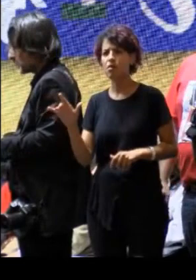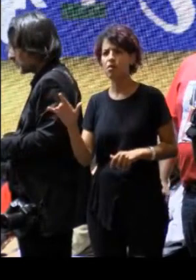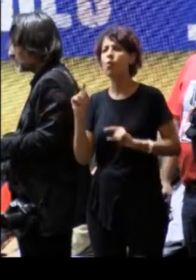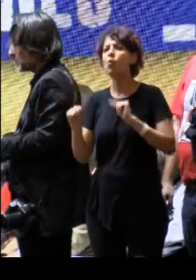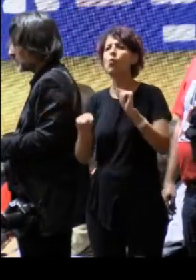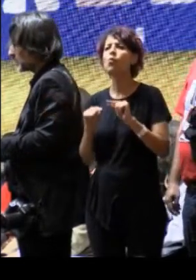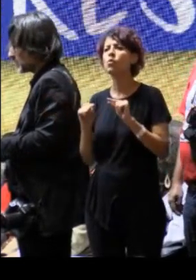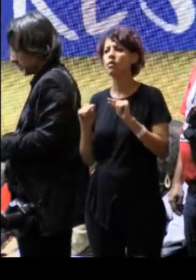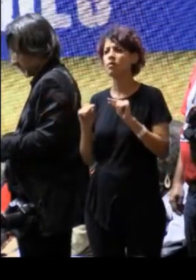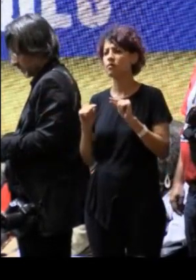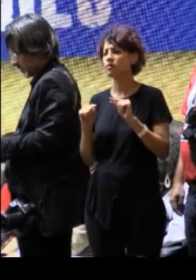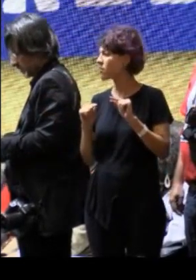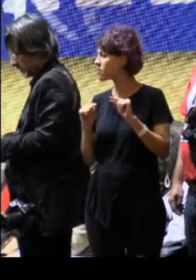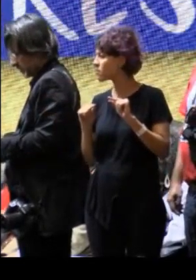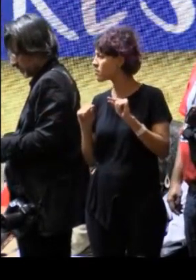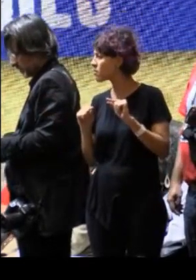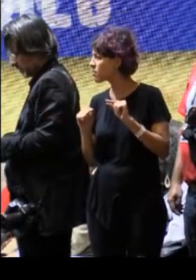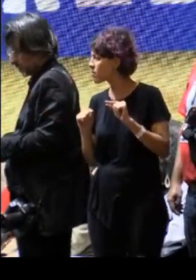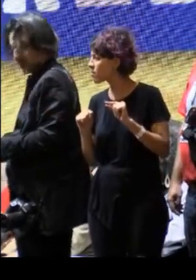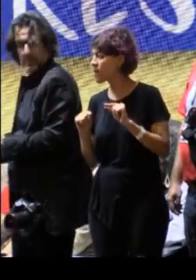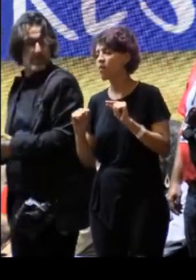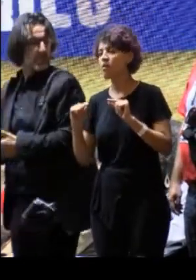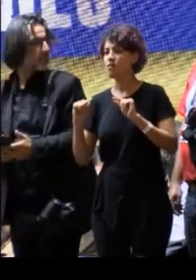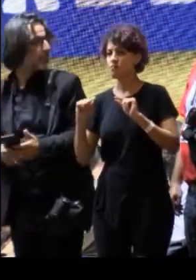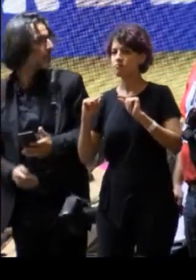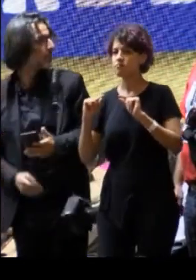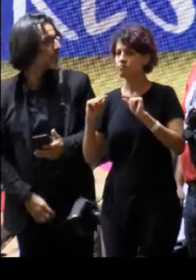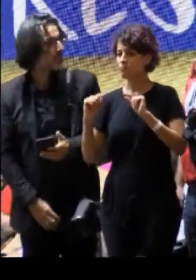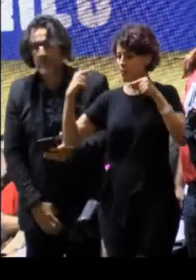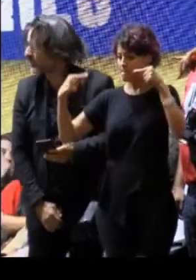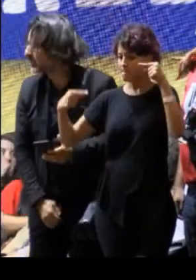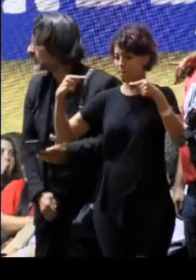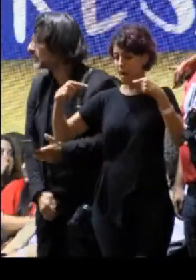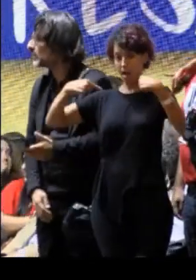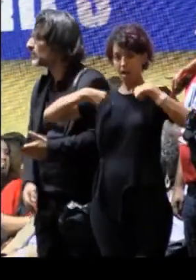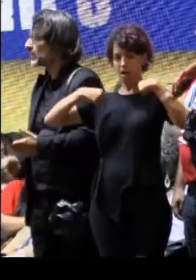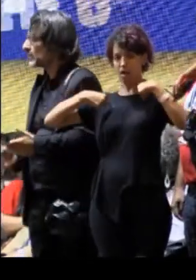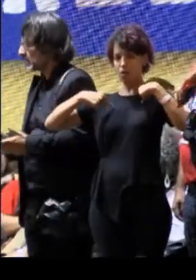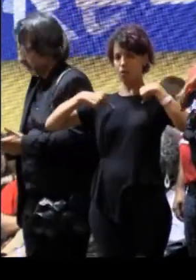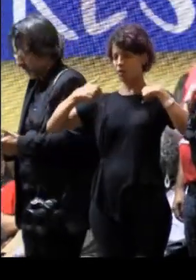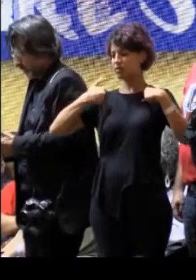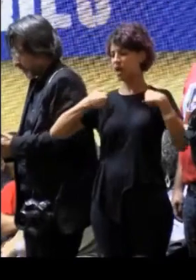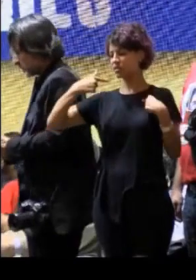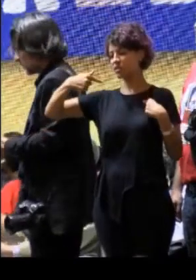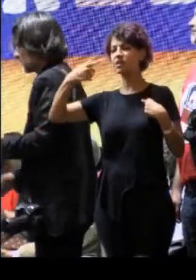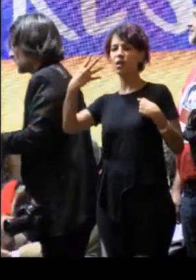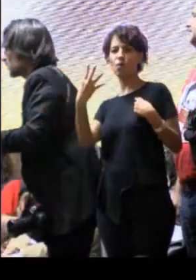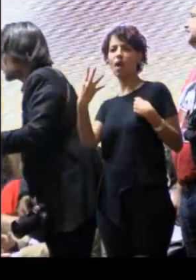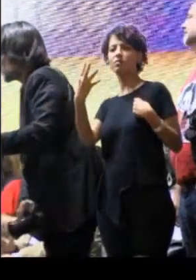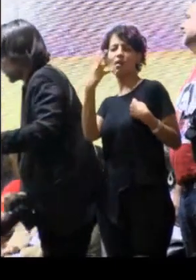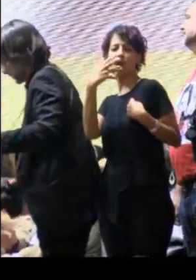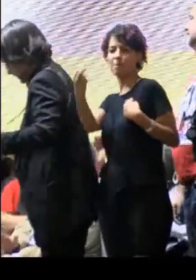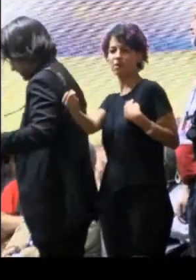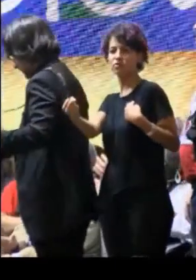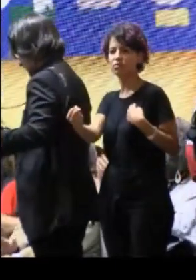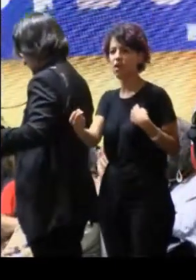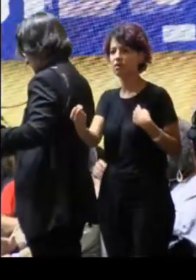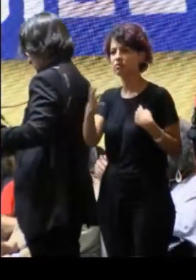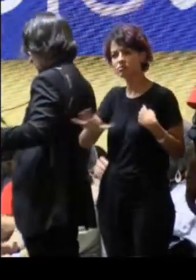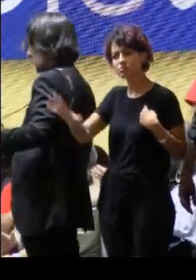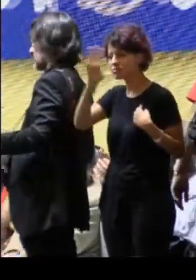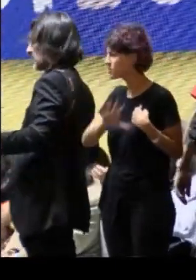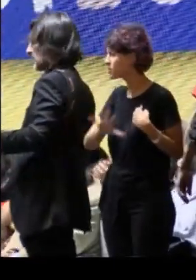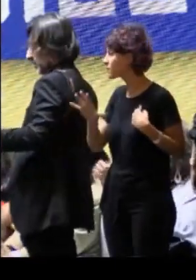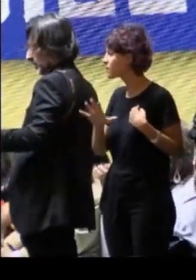enfrentar um senhor de 74 anos apaixonado. Eles não sabem. Então, quero que